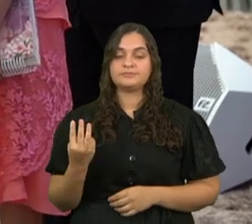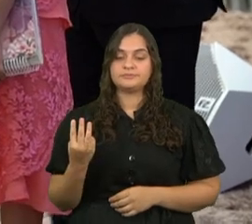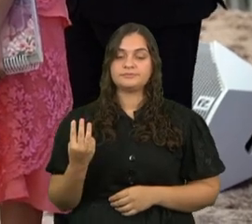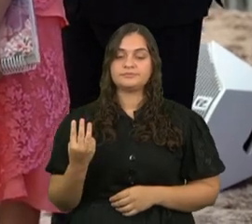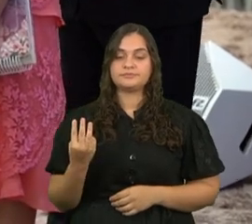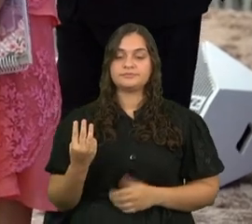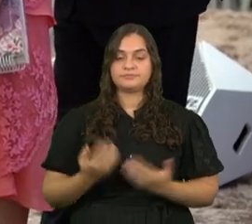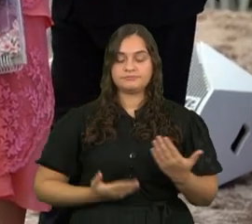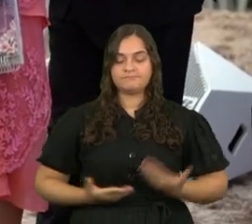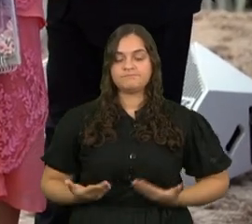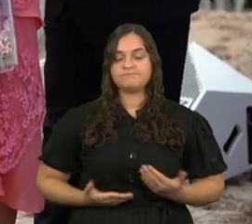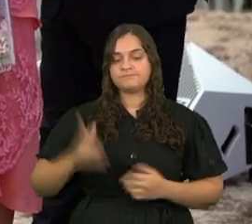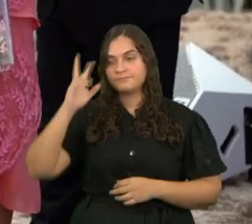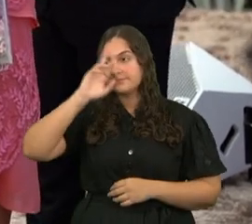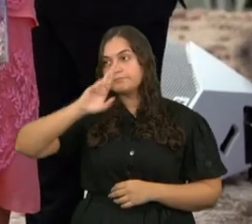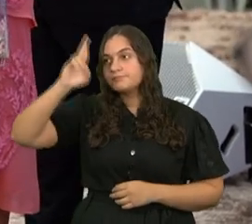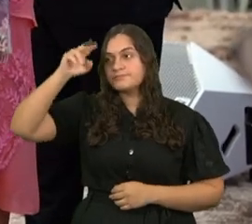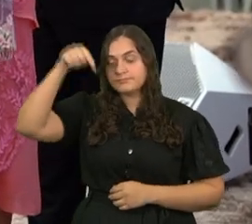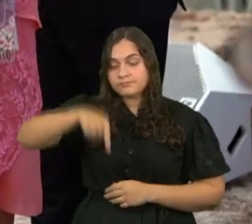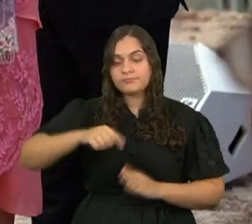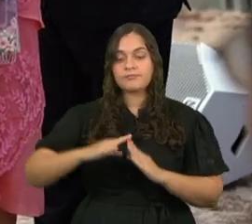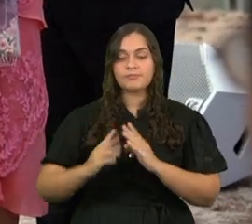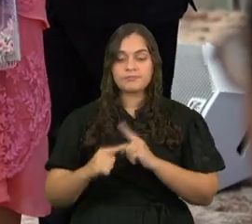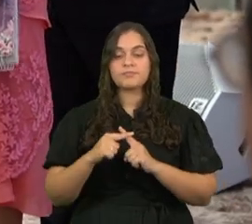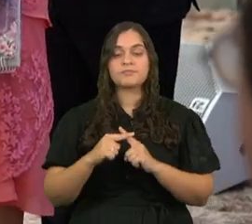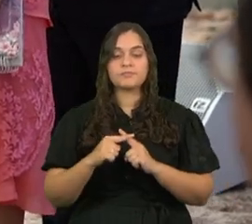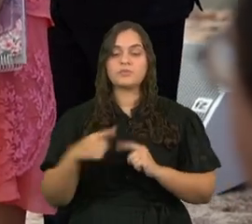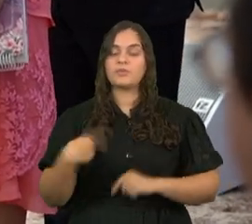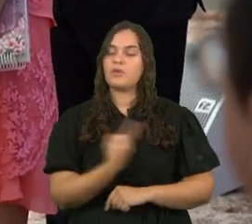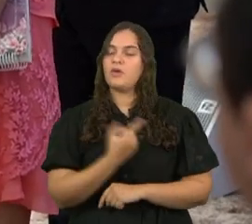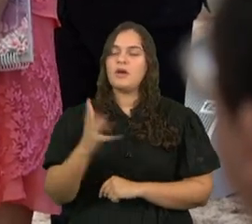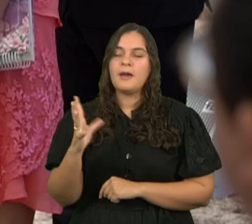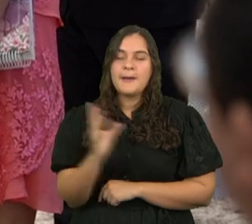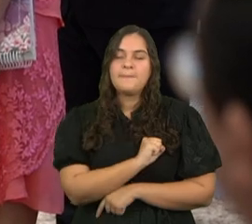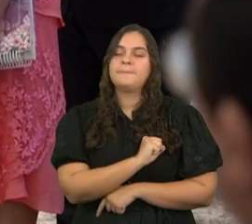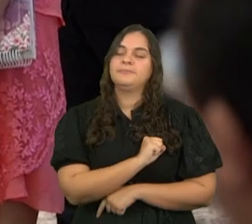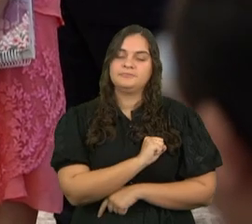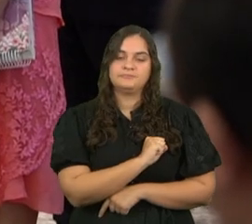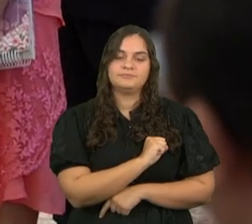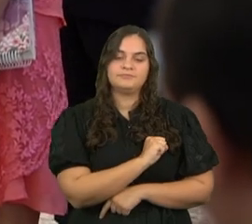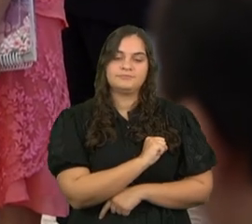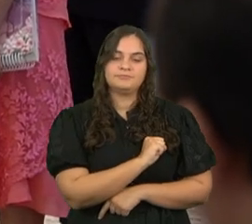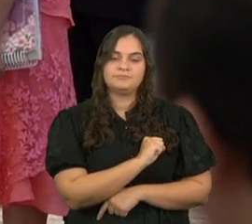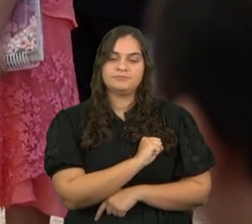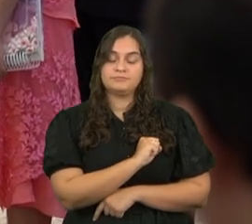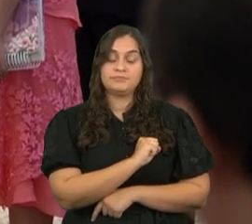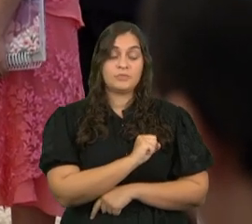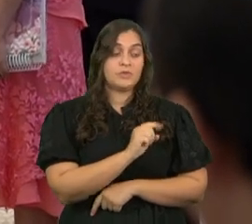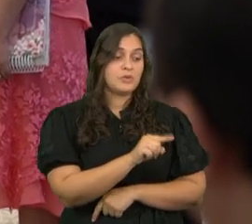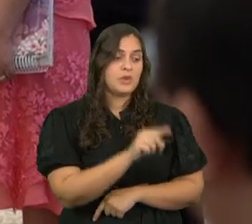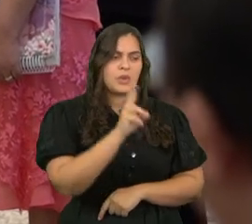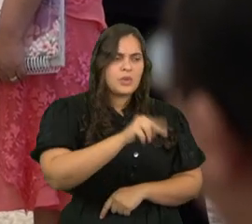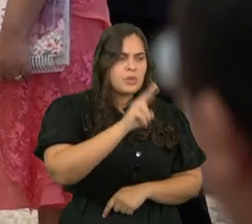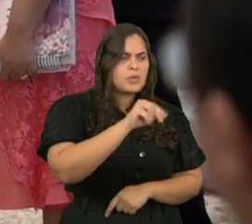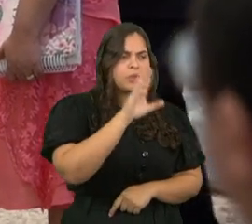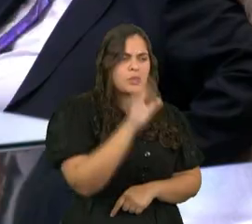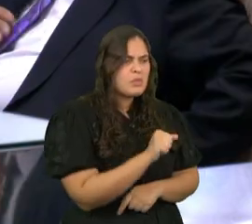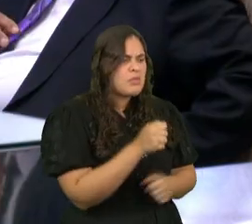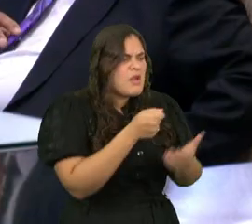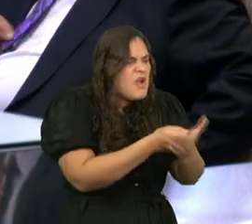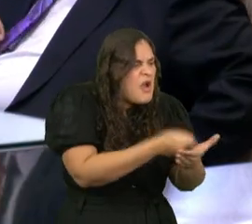da casa do Senhor, amamos o que fazemos. O Senhor nunca impôs a gente para a gente ser